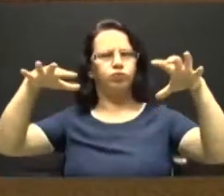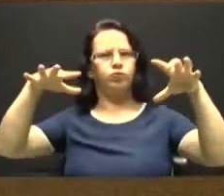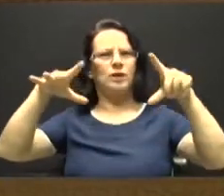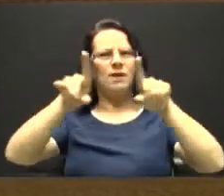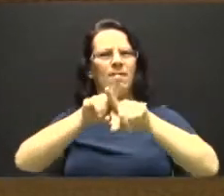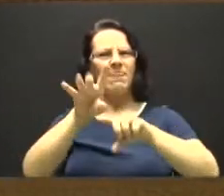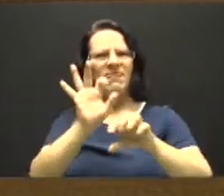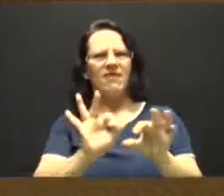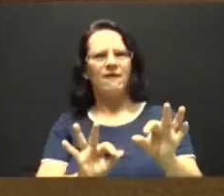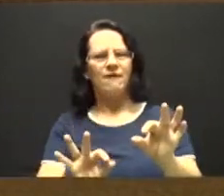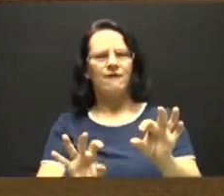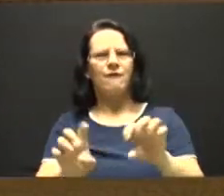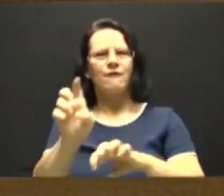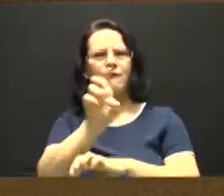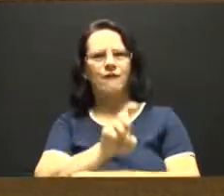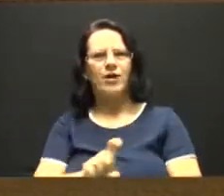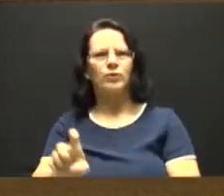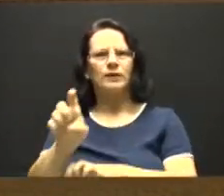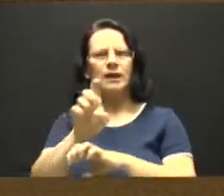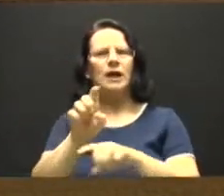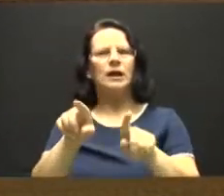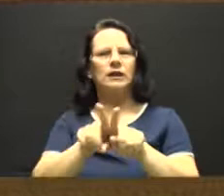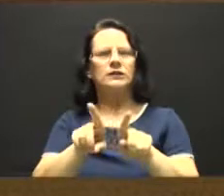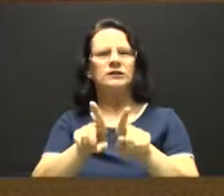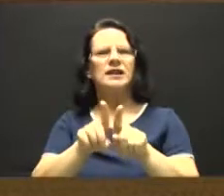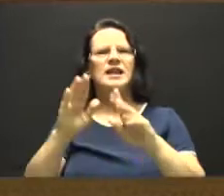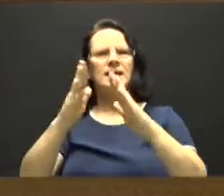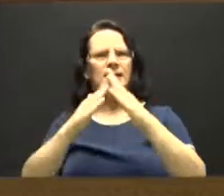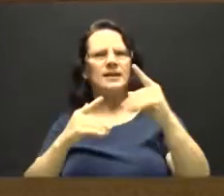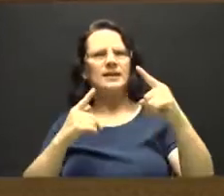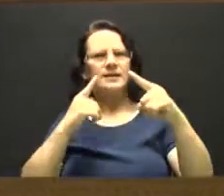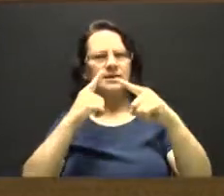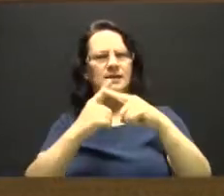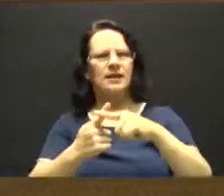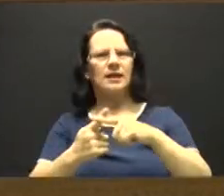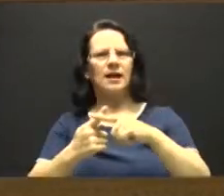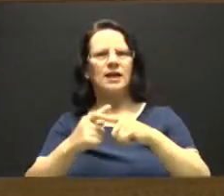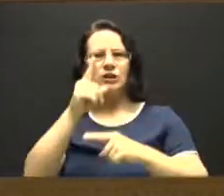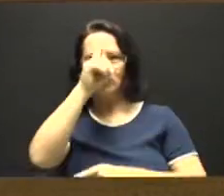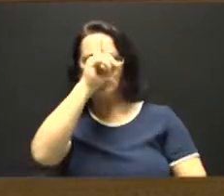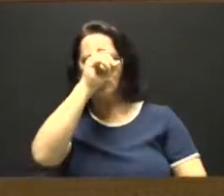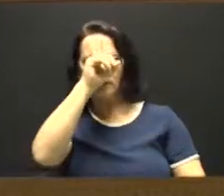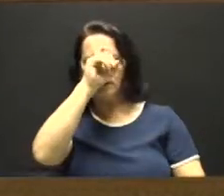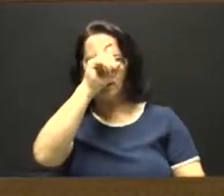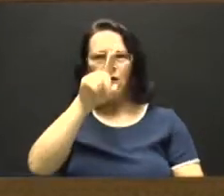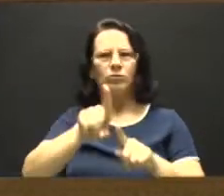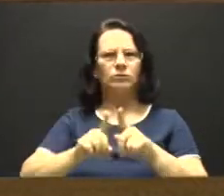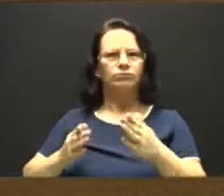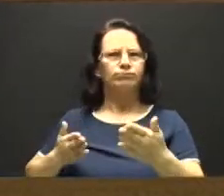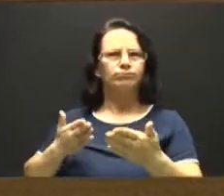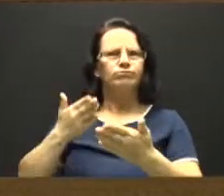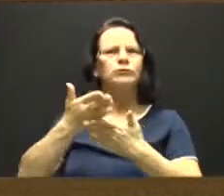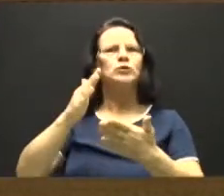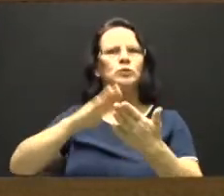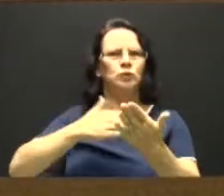universidades das santas casas de misericórdia nos grandes avanços científicos